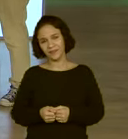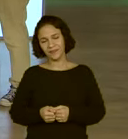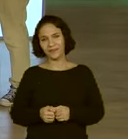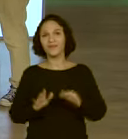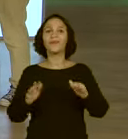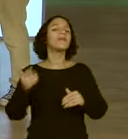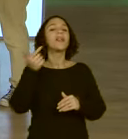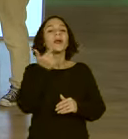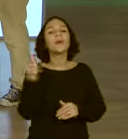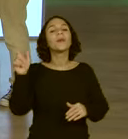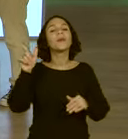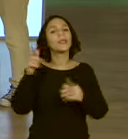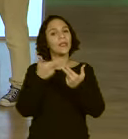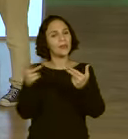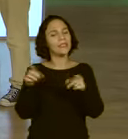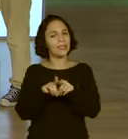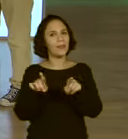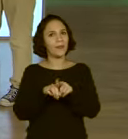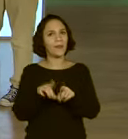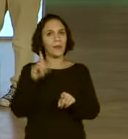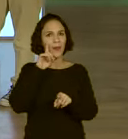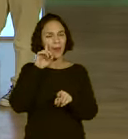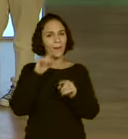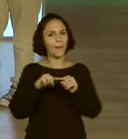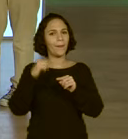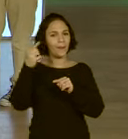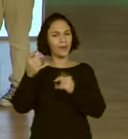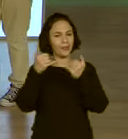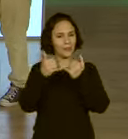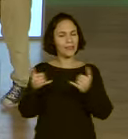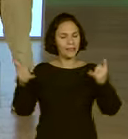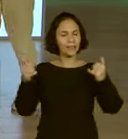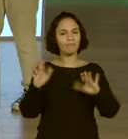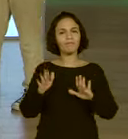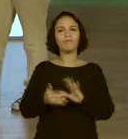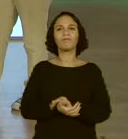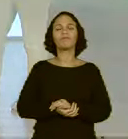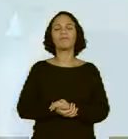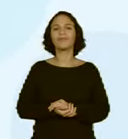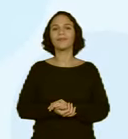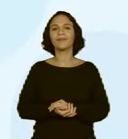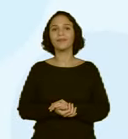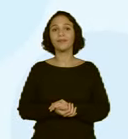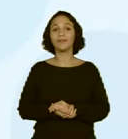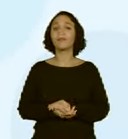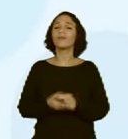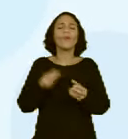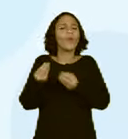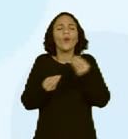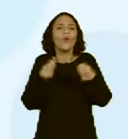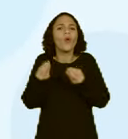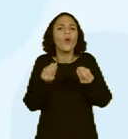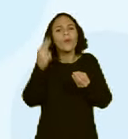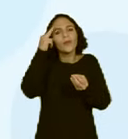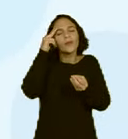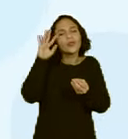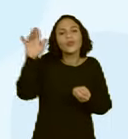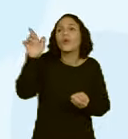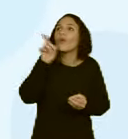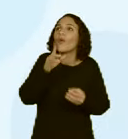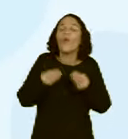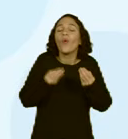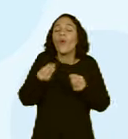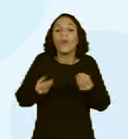Outra coisa, gente, tá aqui, na próxima slide a gente vai falar da linha do tempo. Como que você vai realizar esse sonho?